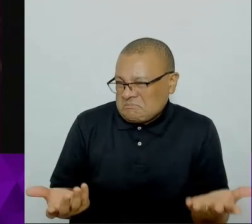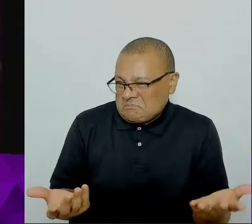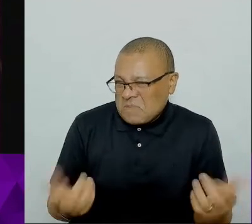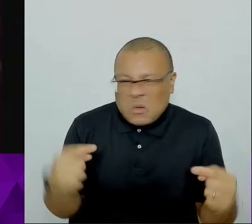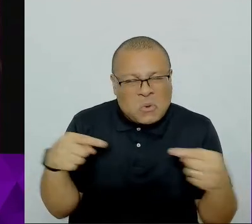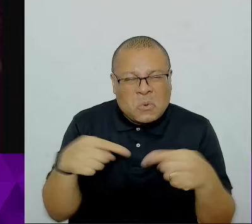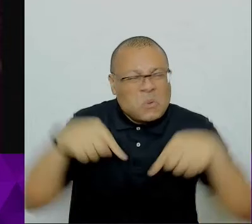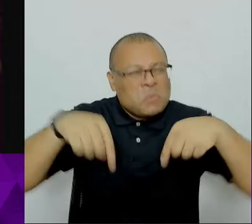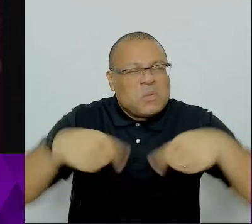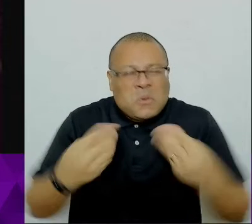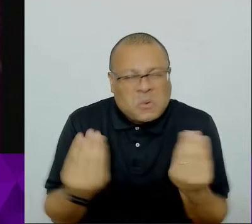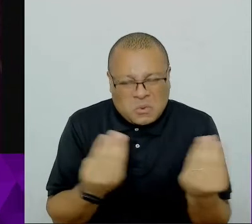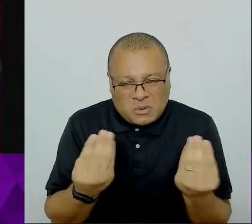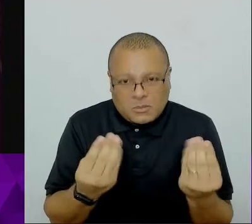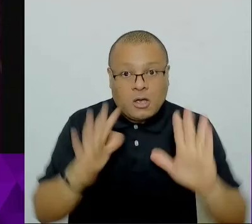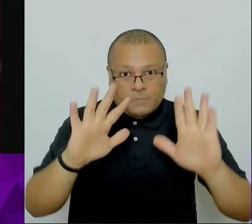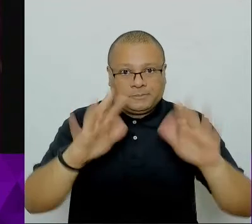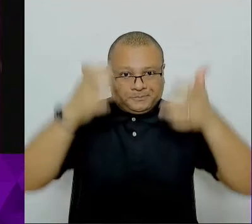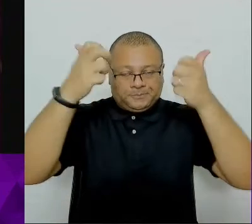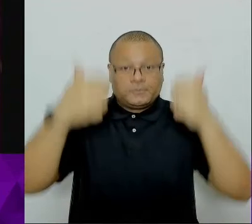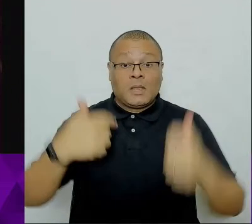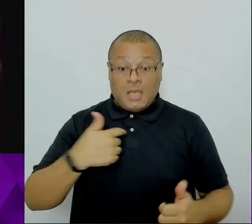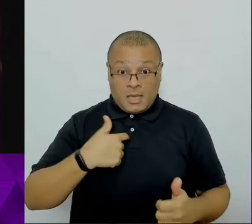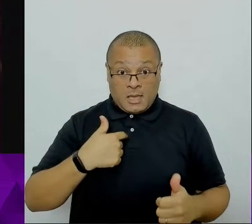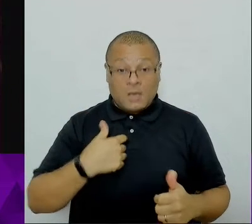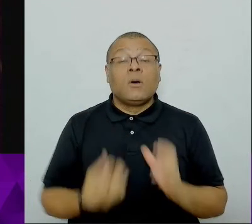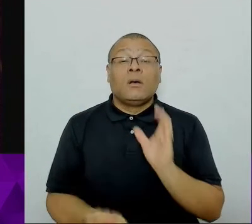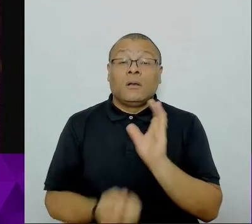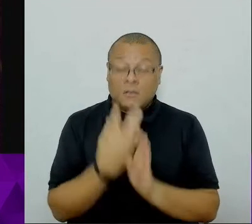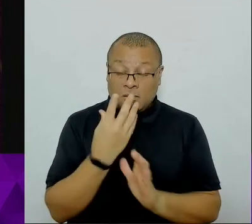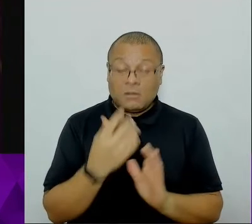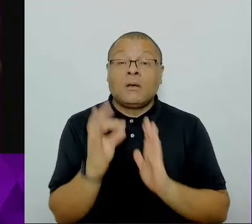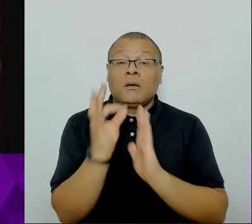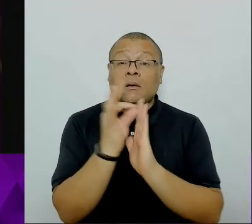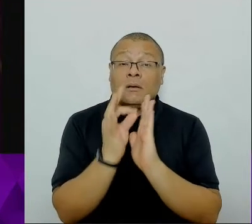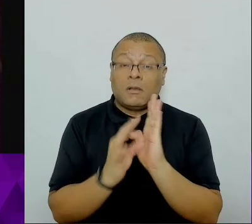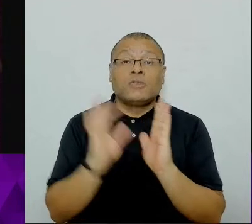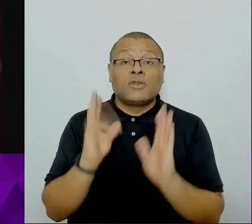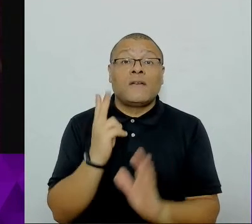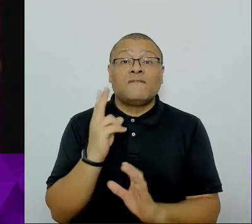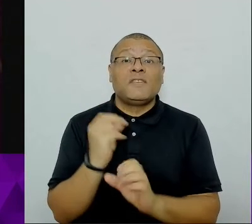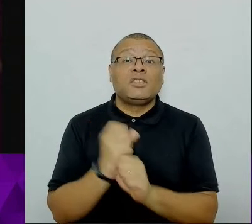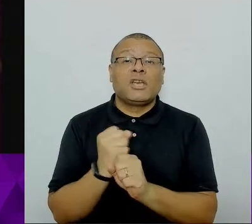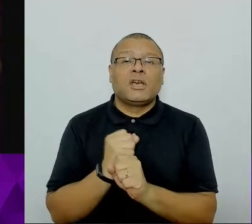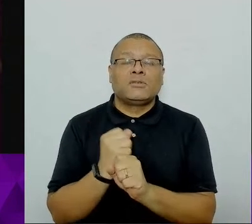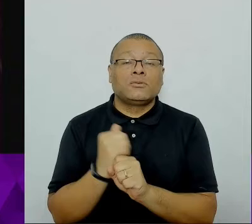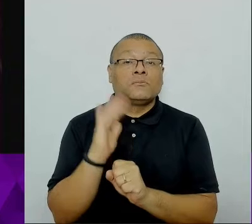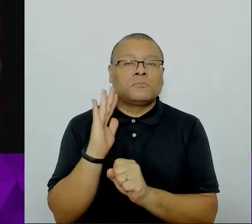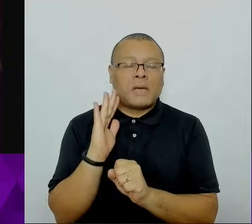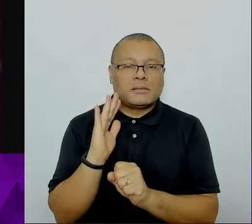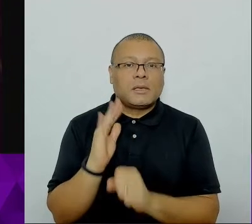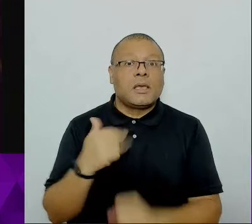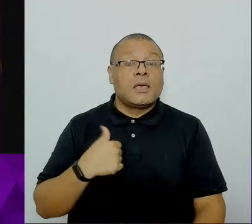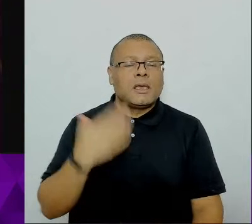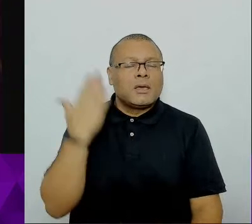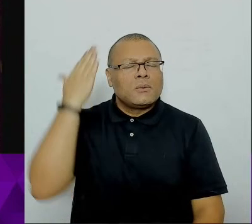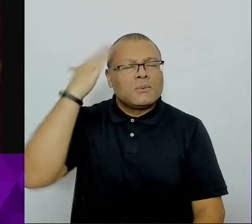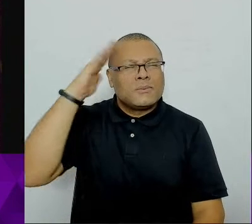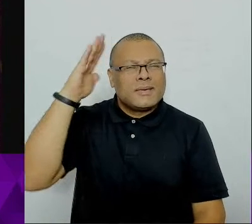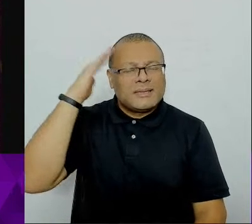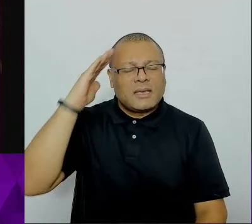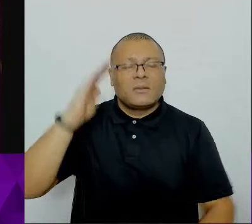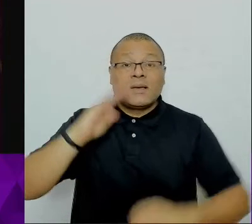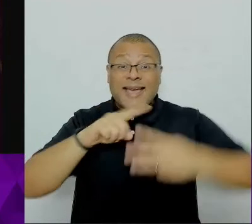gente, primeira coisa que é o seguinte, eu sou um desenvolvedor, né, há um pouco mais de 20 anos e eu entendo que realmente essas